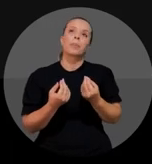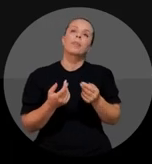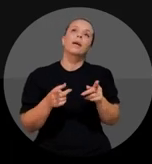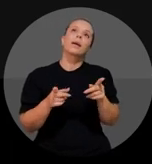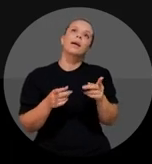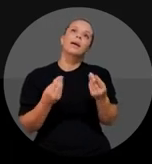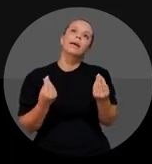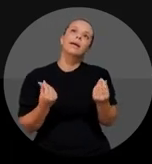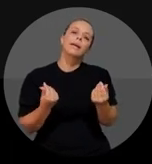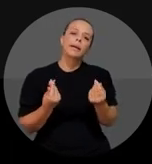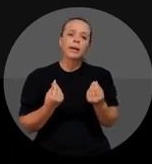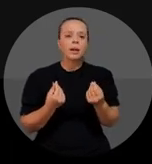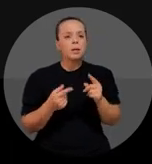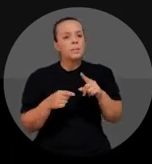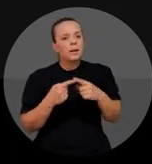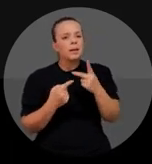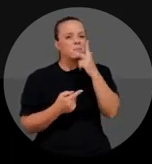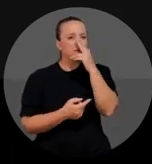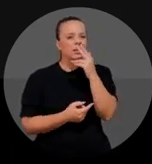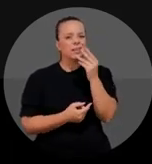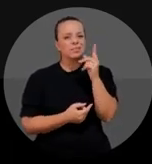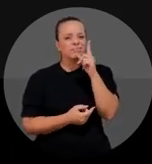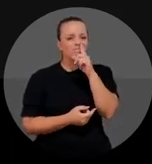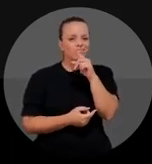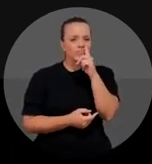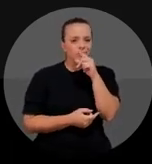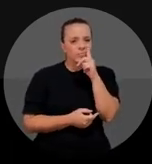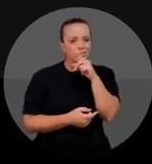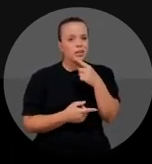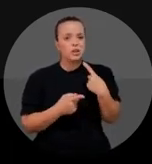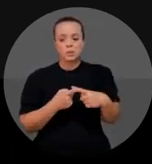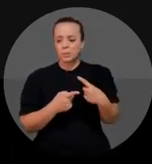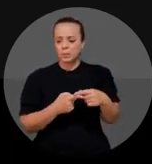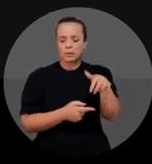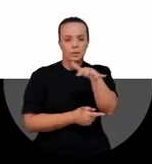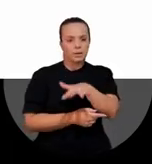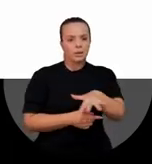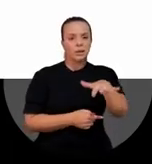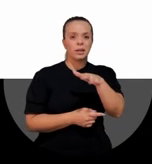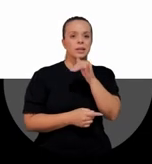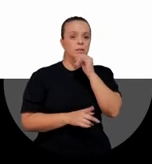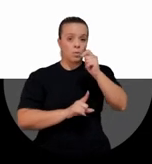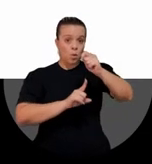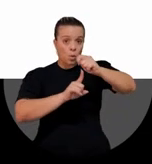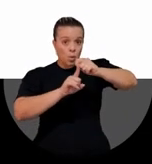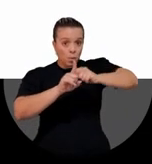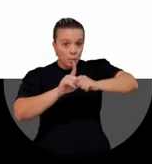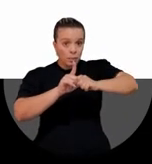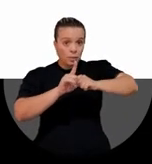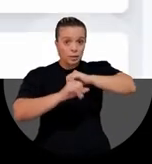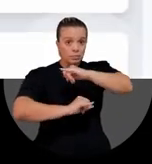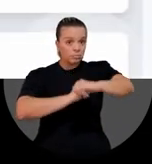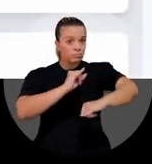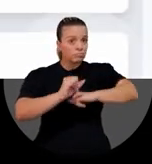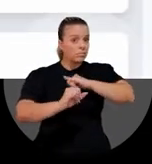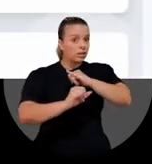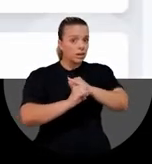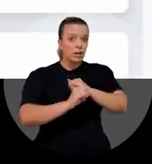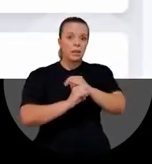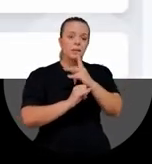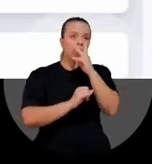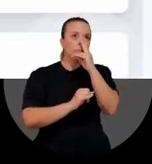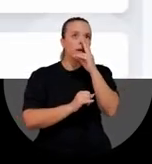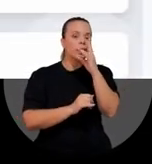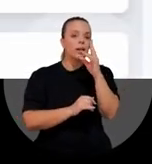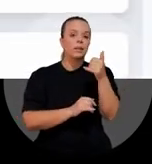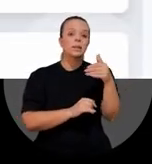mas ele acabou ficando defasado, assim, porque eu falo que esse mundo, um mês na web,